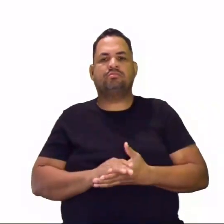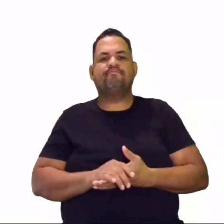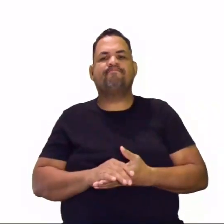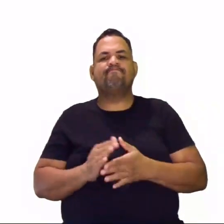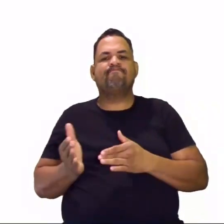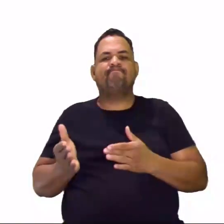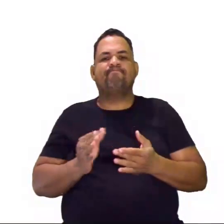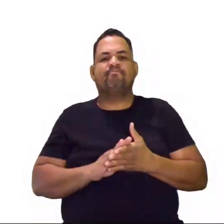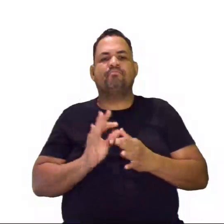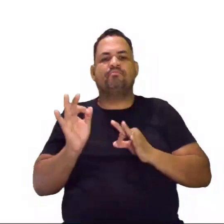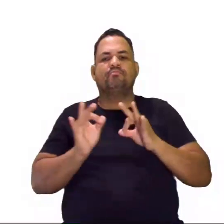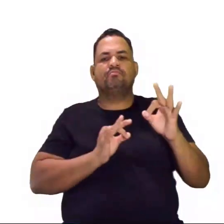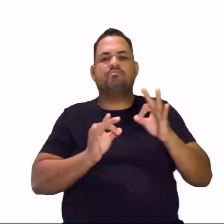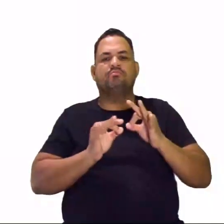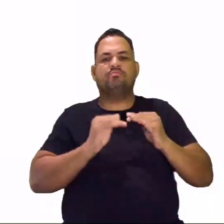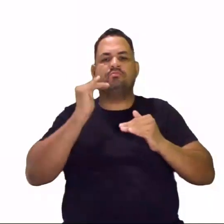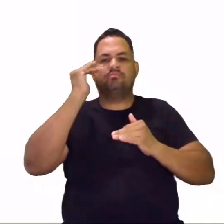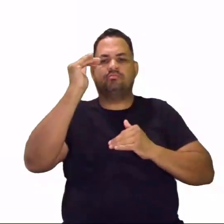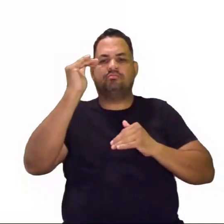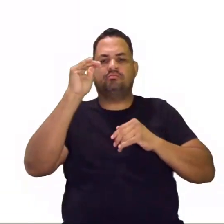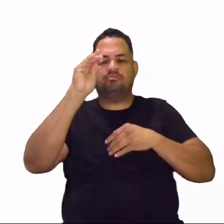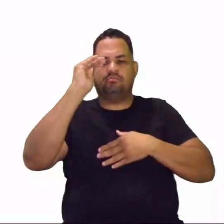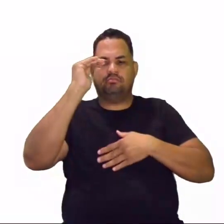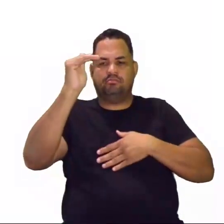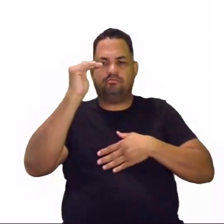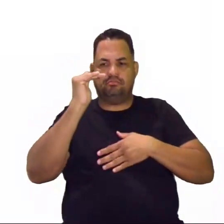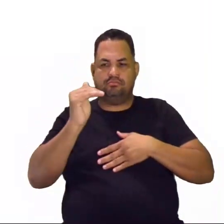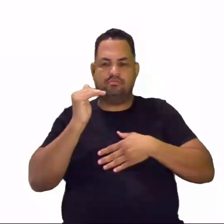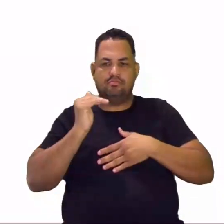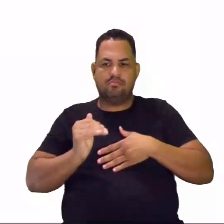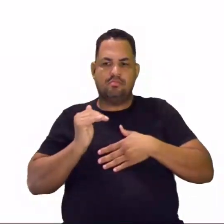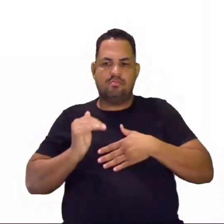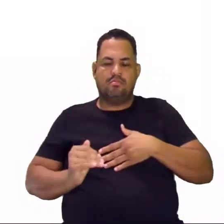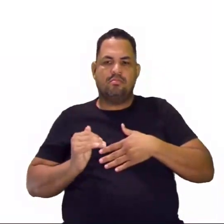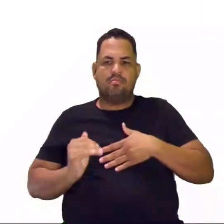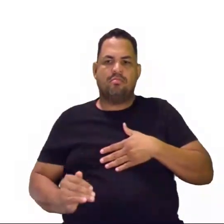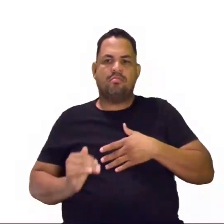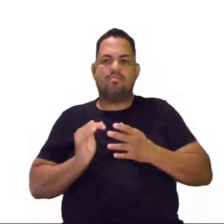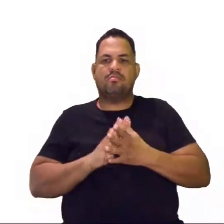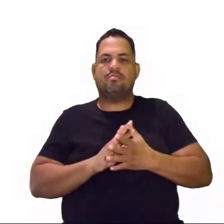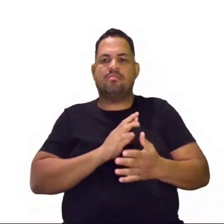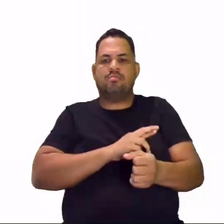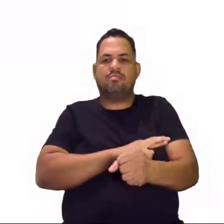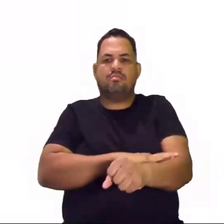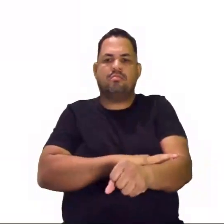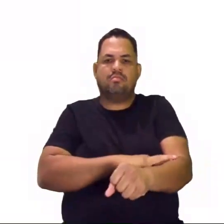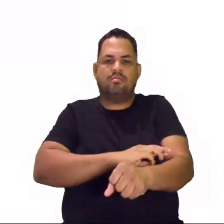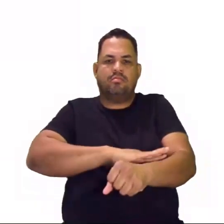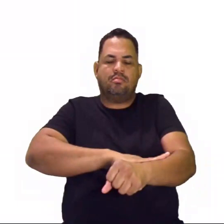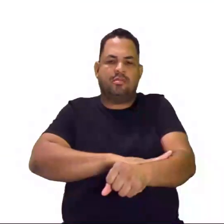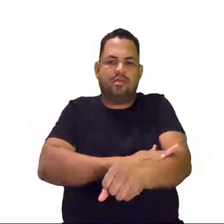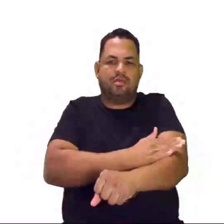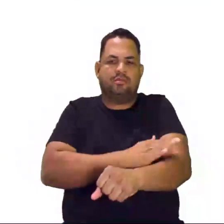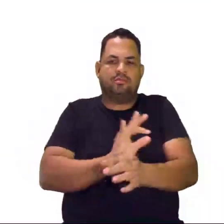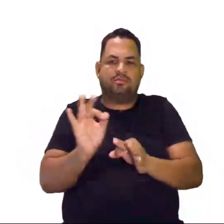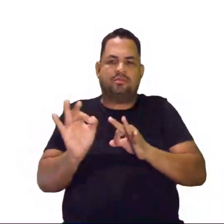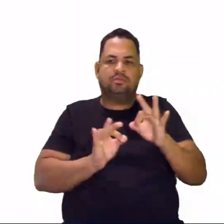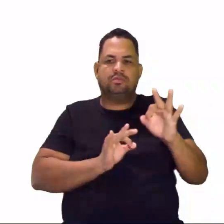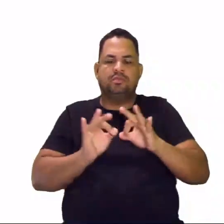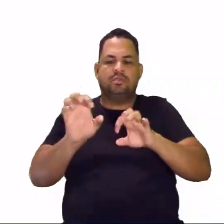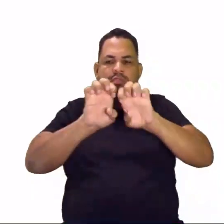classificatório, produzindo hierarquia e esse racismo virando estrutural.